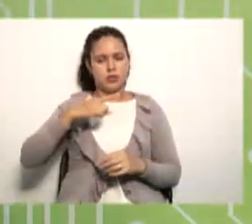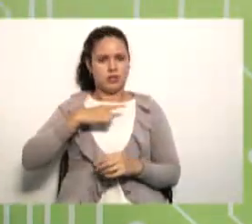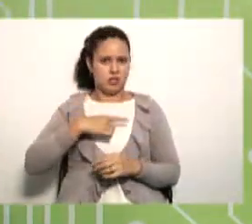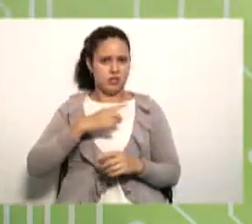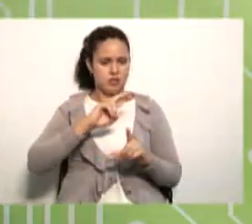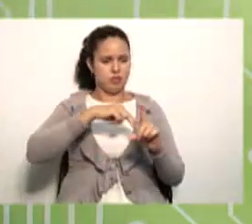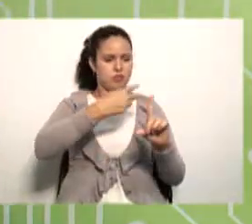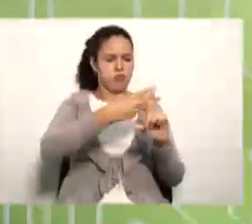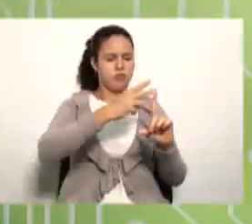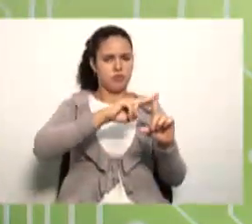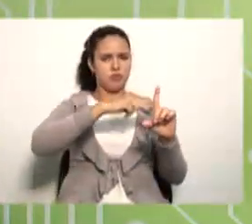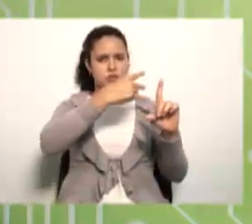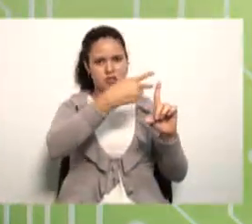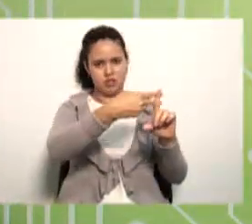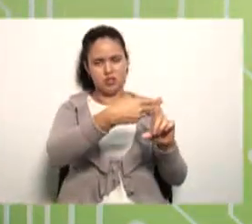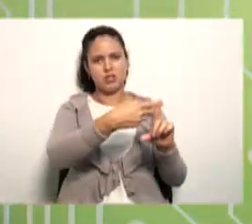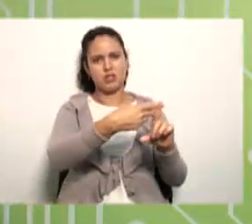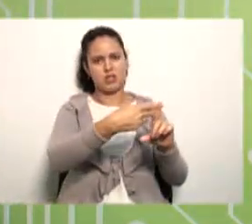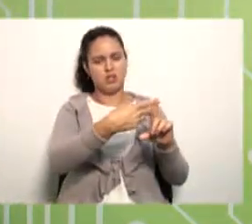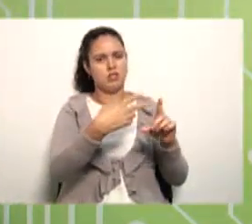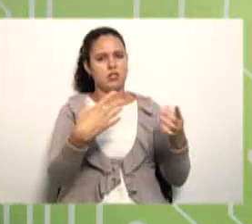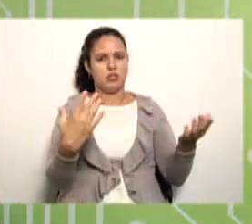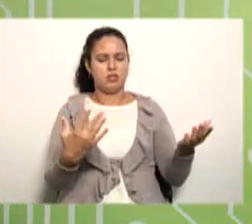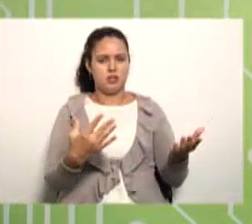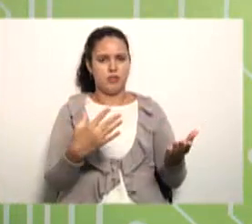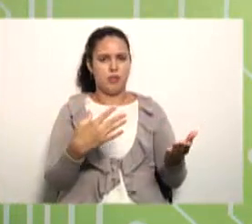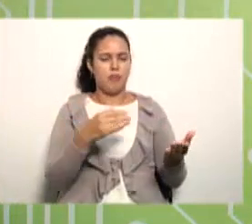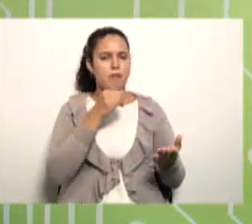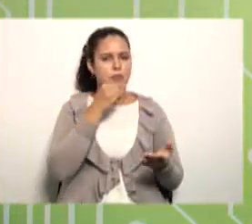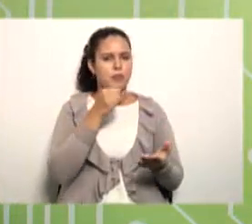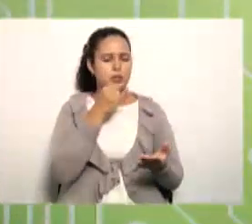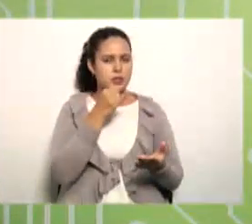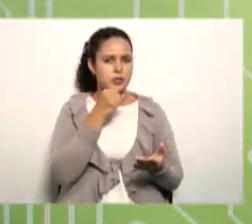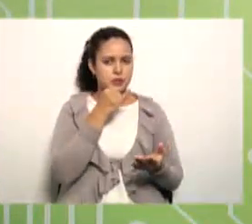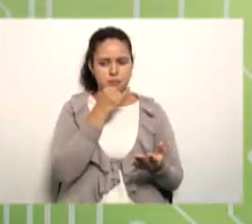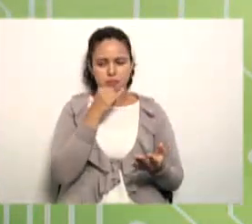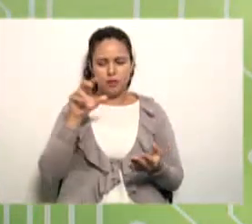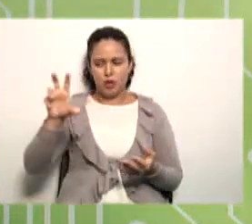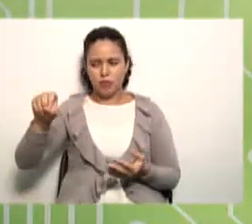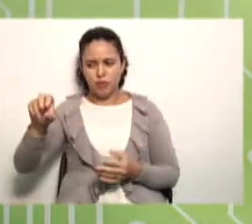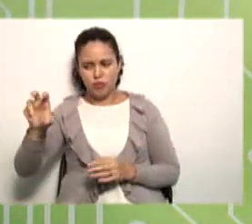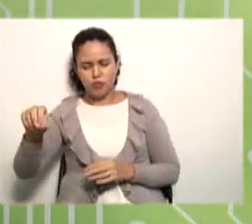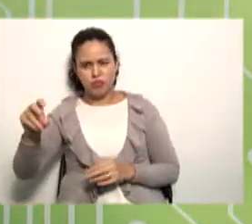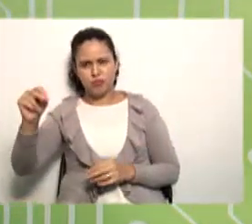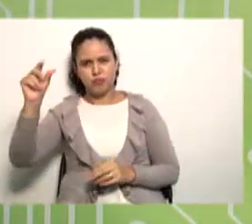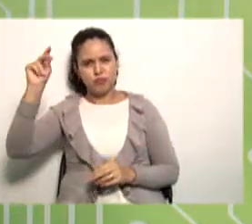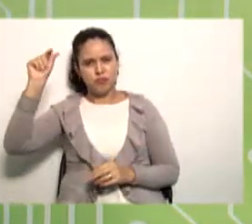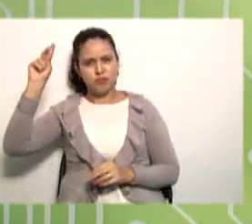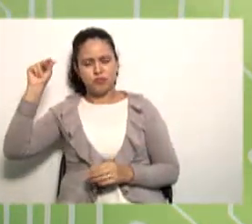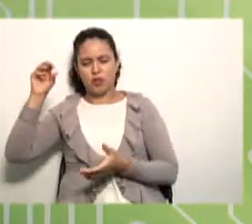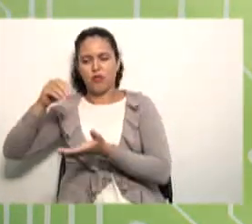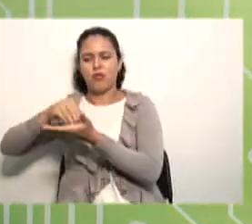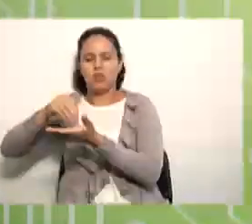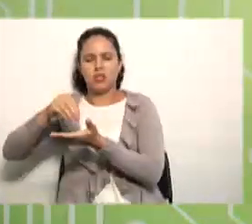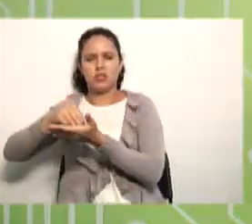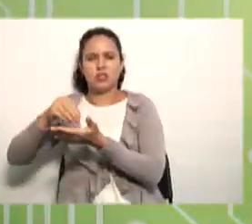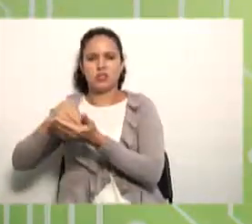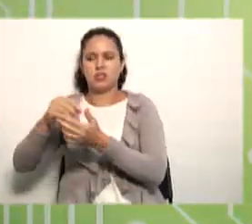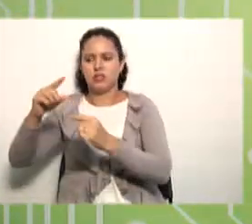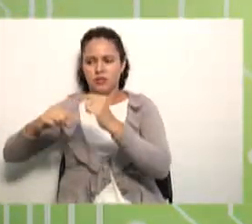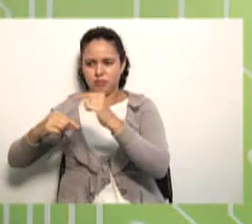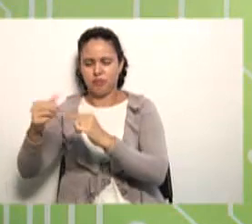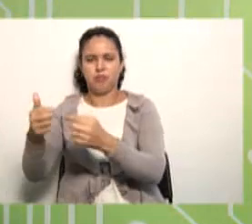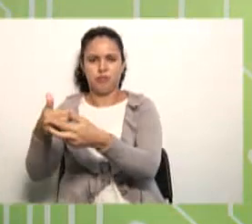uma série de produtos que a gente muitas vezes não encontra na casa dos nossos antepassados. porque isso revela essa mudança no paradigma